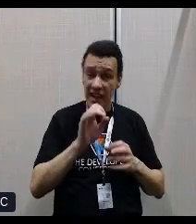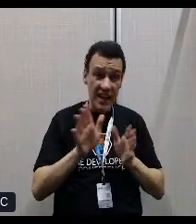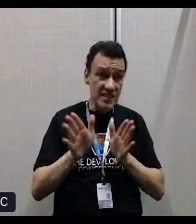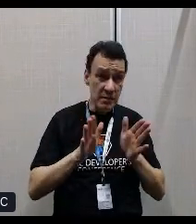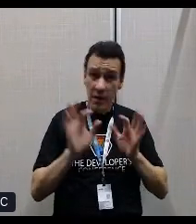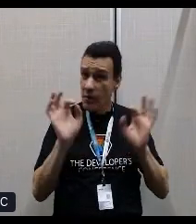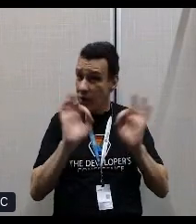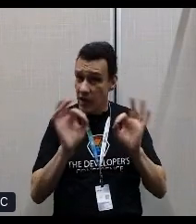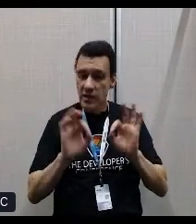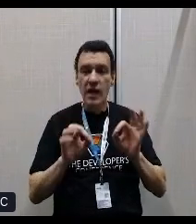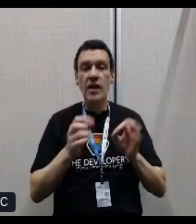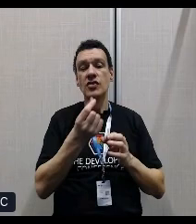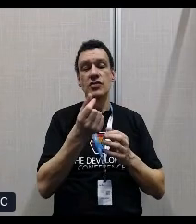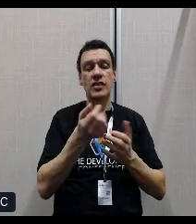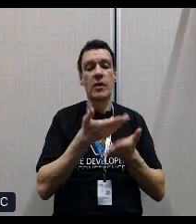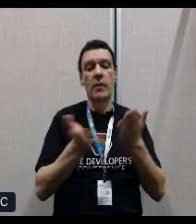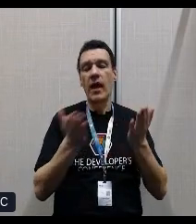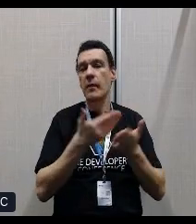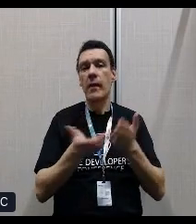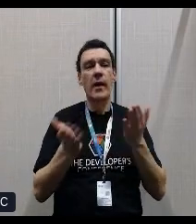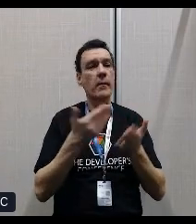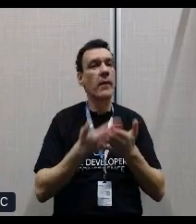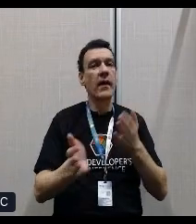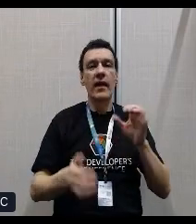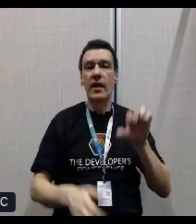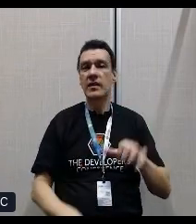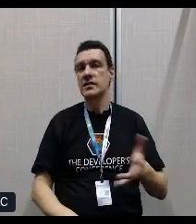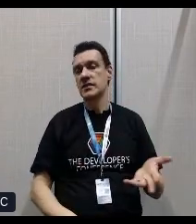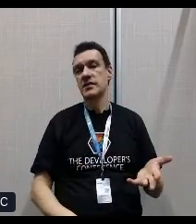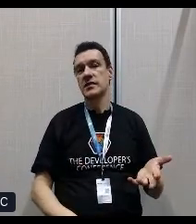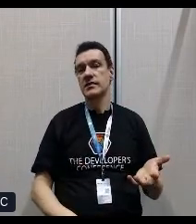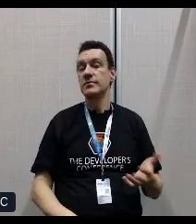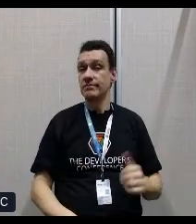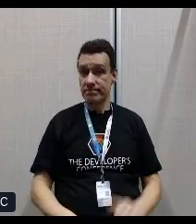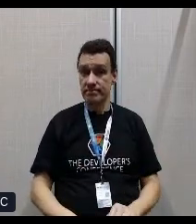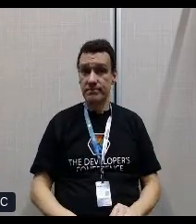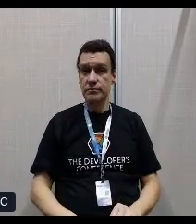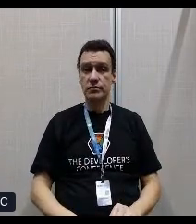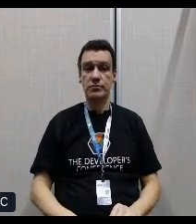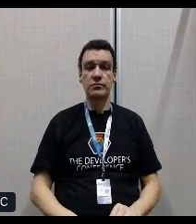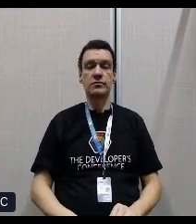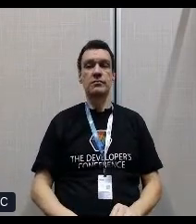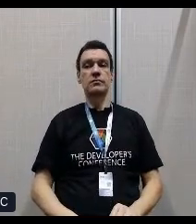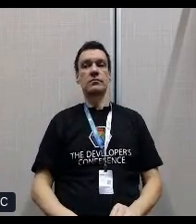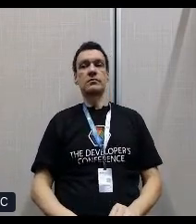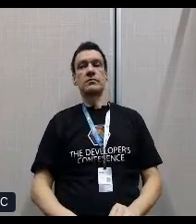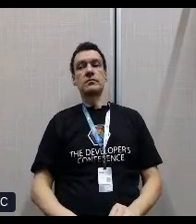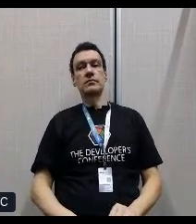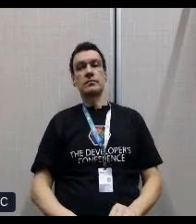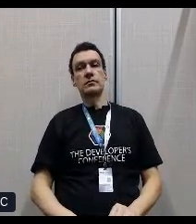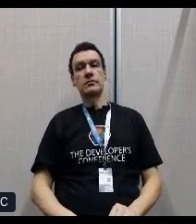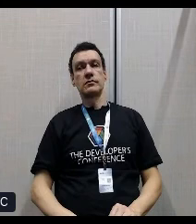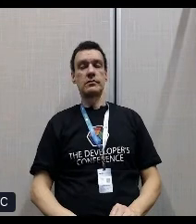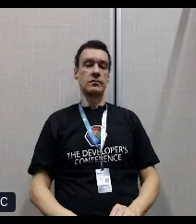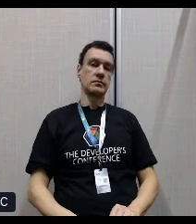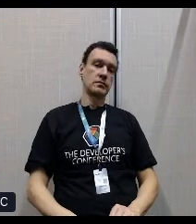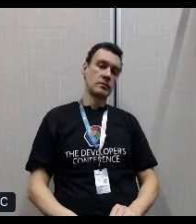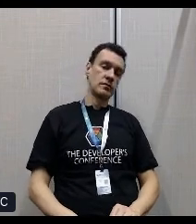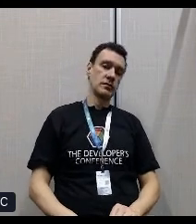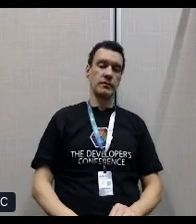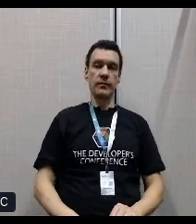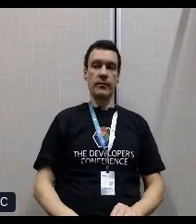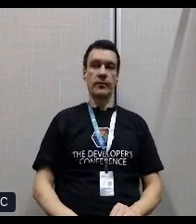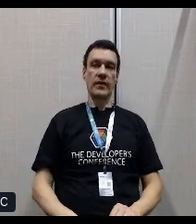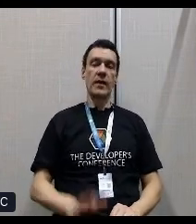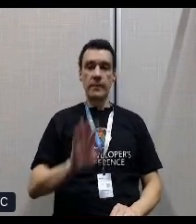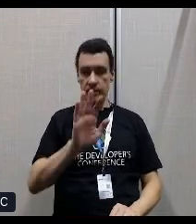acessibilidade. Seja valor de mercado, porque os dispositivos e sites, aplicativos, artefatos que estão hoje no mercado,